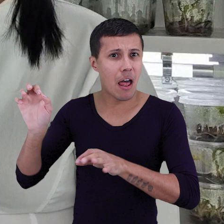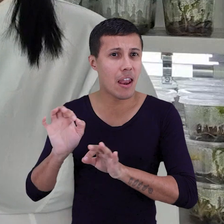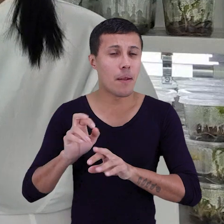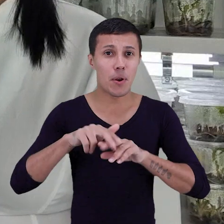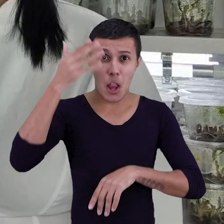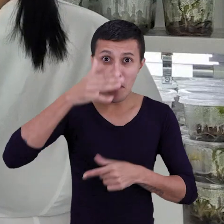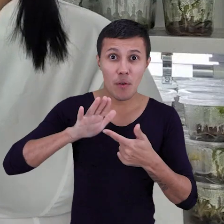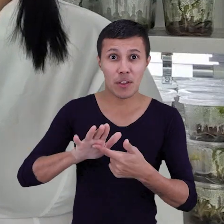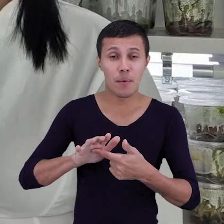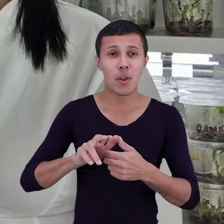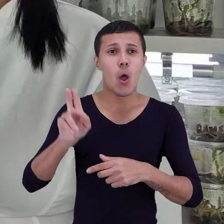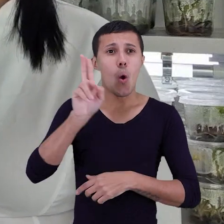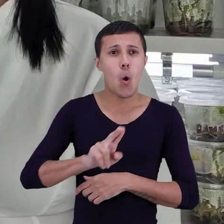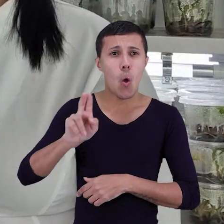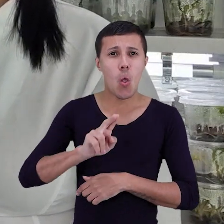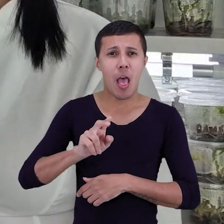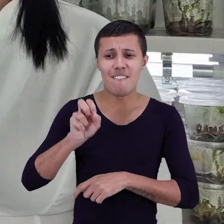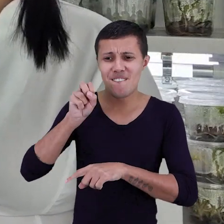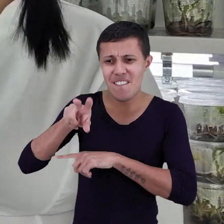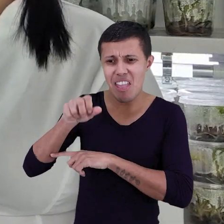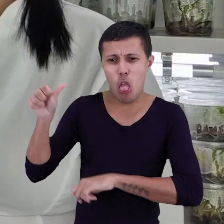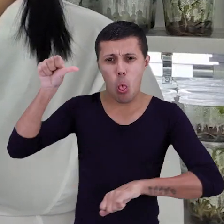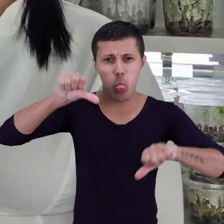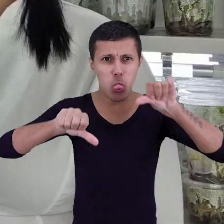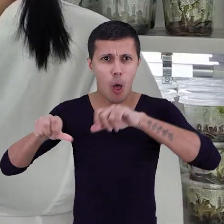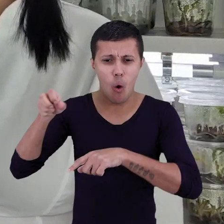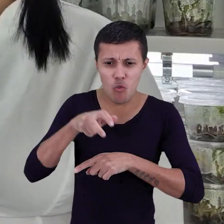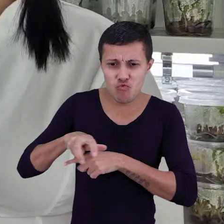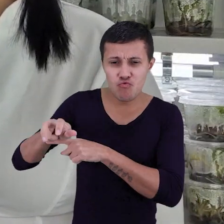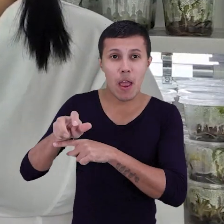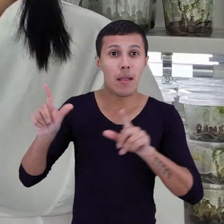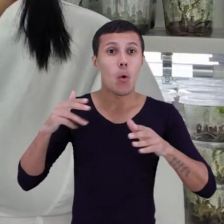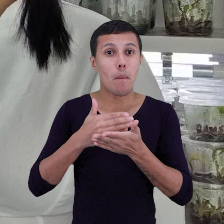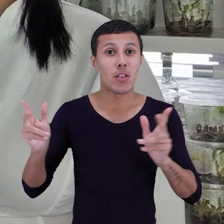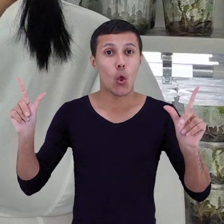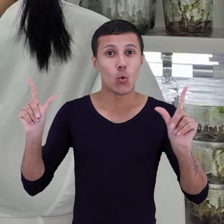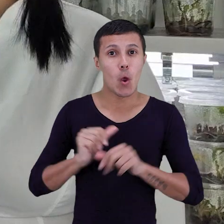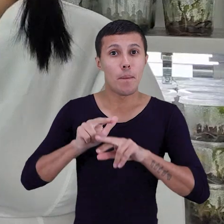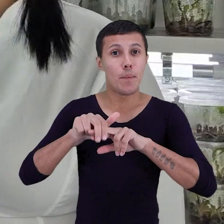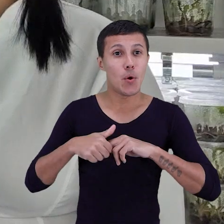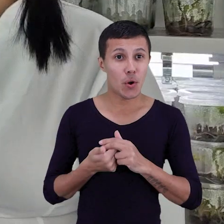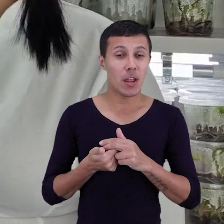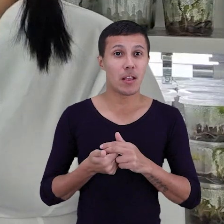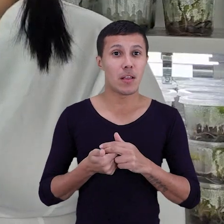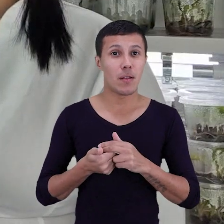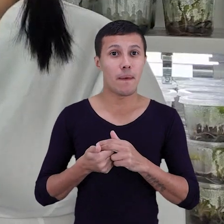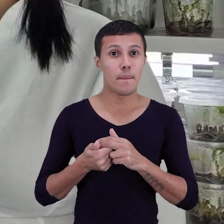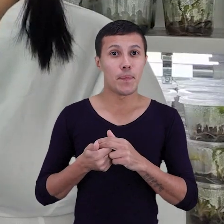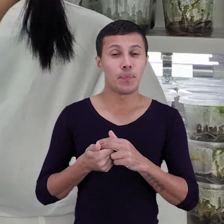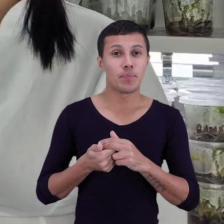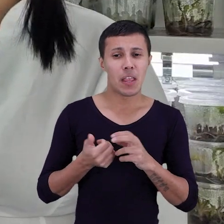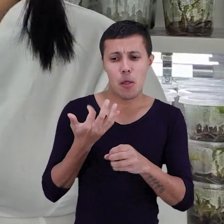que o uso de agroquímicos, de agrotóxicos em geral, eles são reduzidos, né, por conta do desenvolvimento da